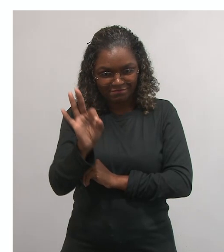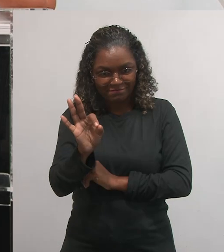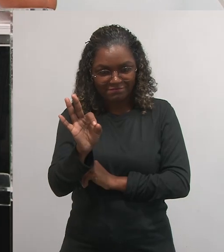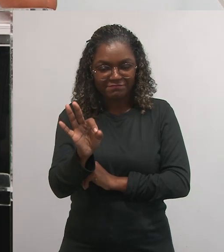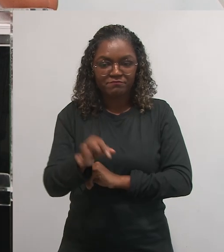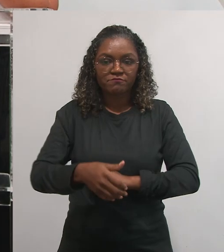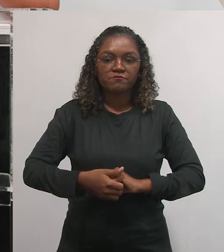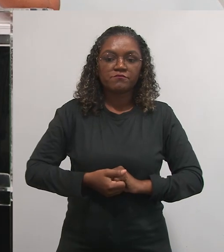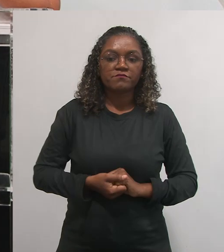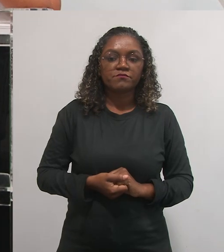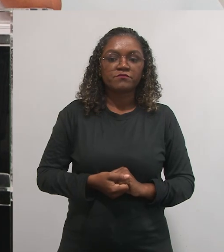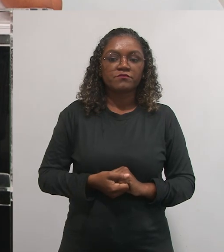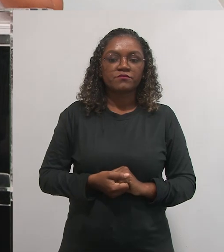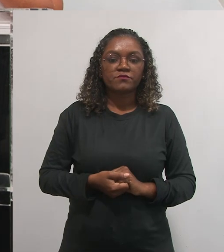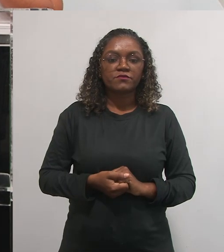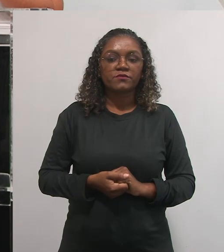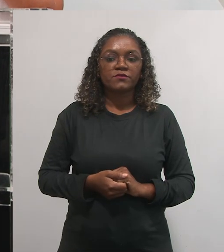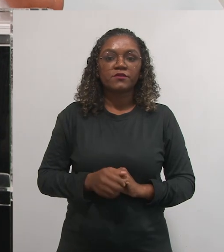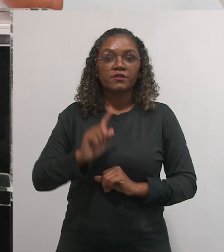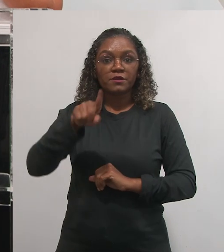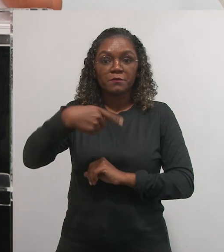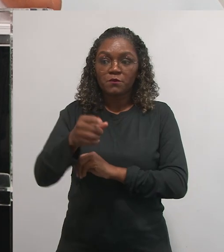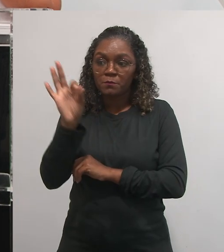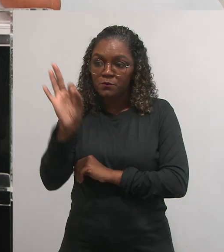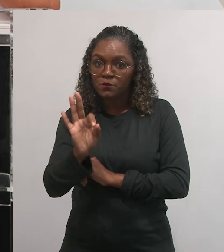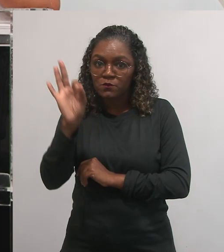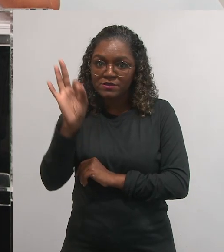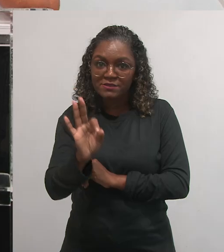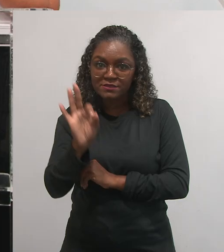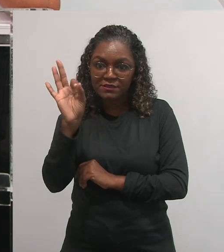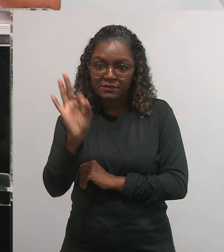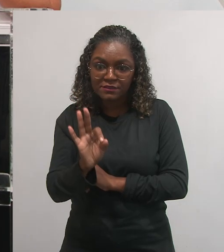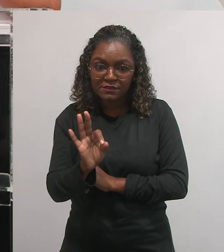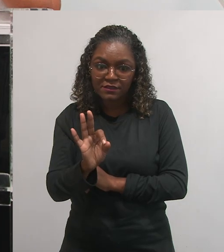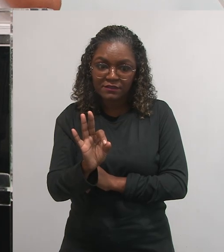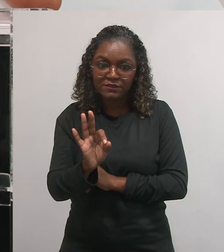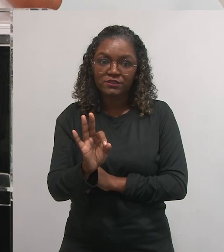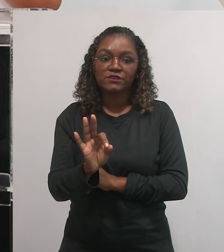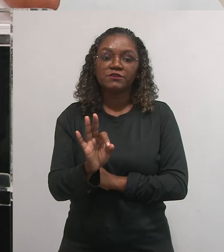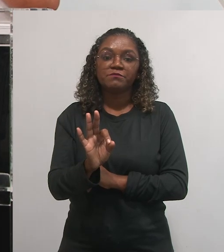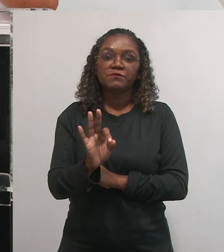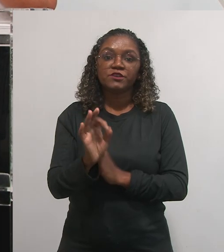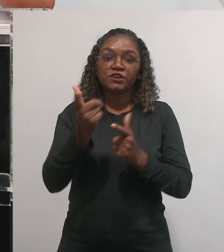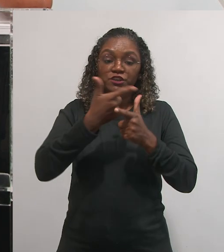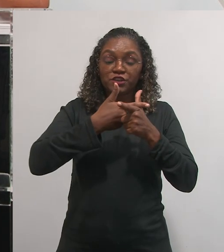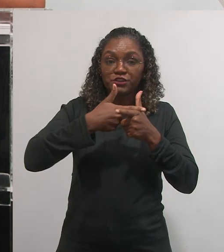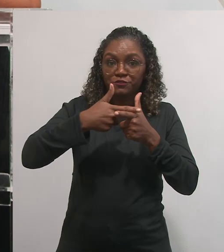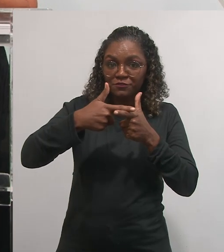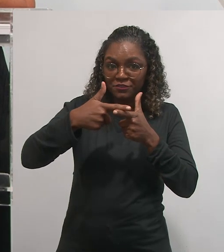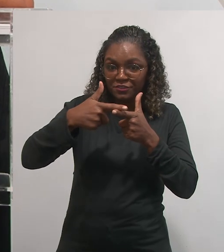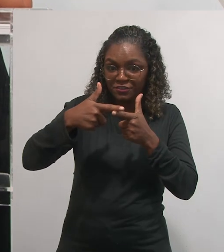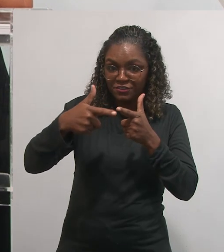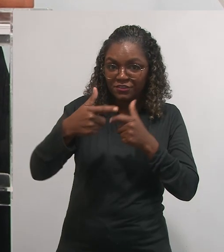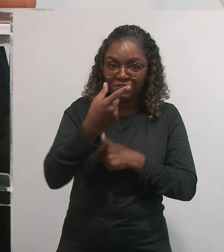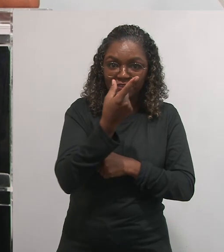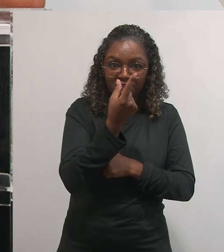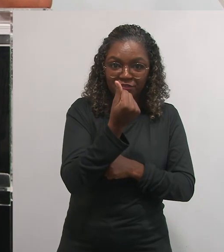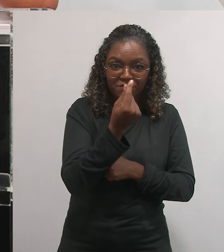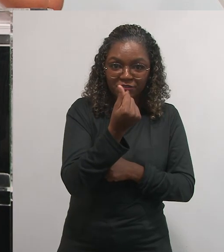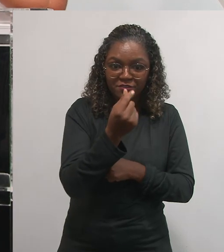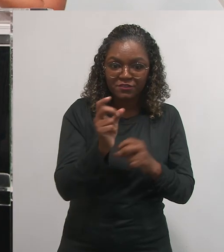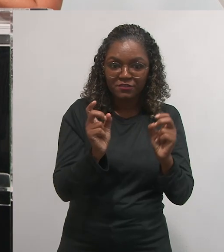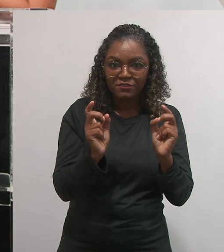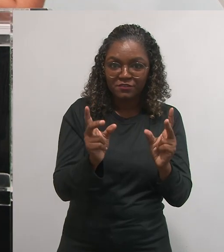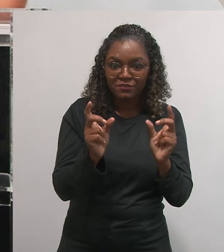unitária depois ele pegou o quê a margem de contribuição unitária dividido pelo preço de